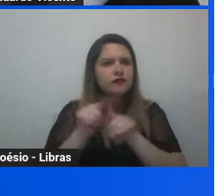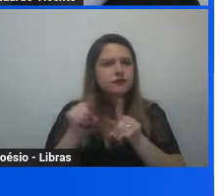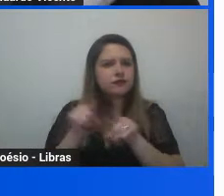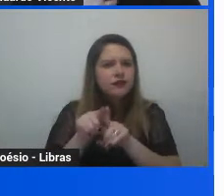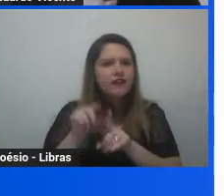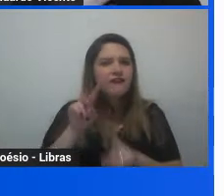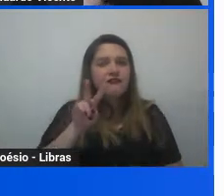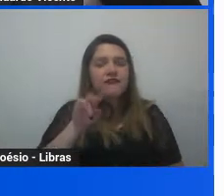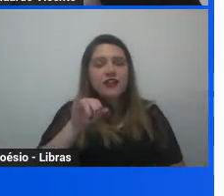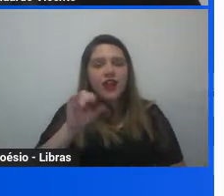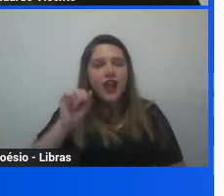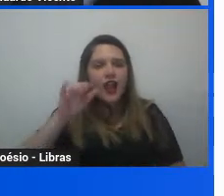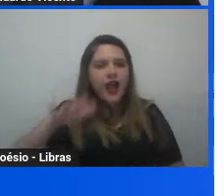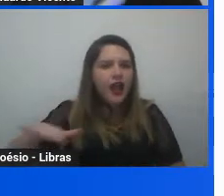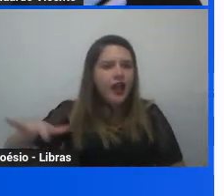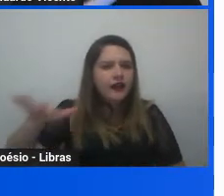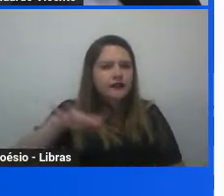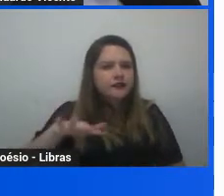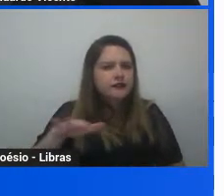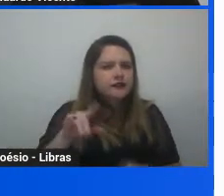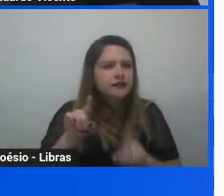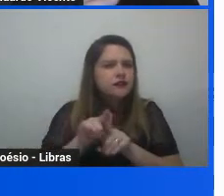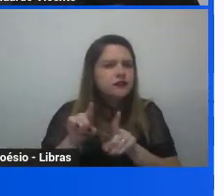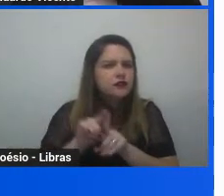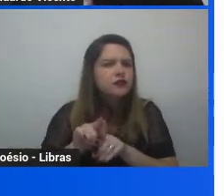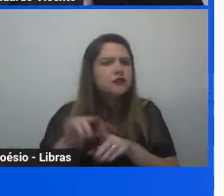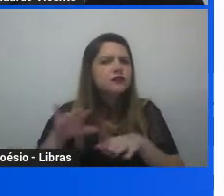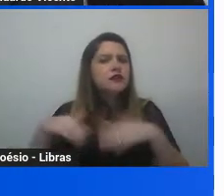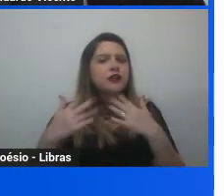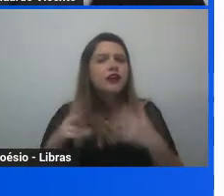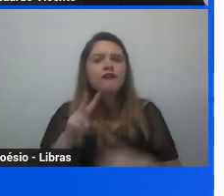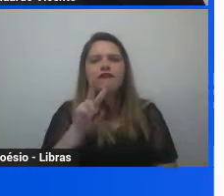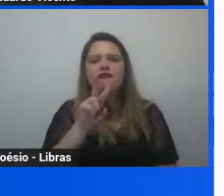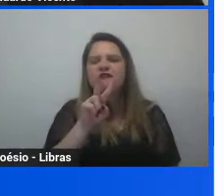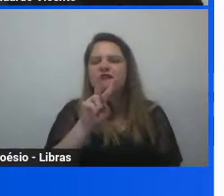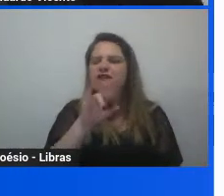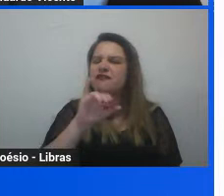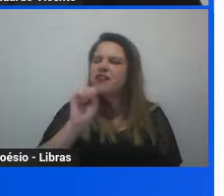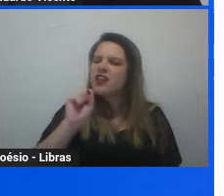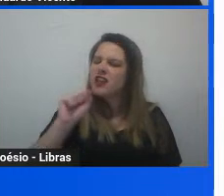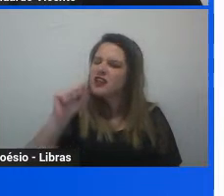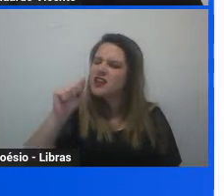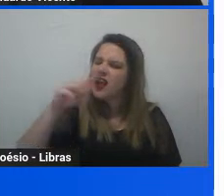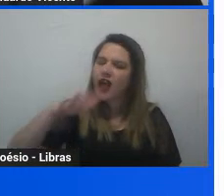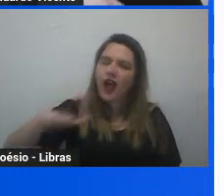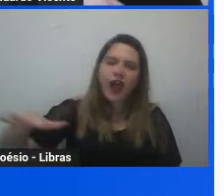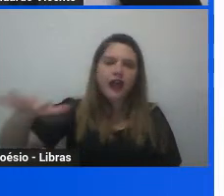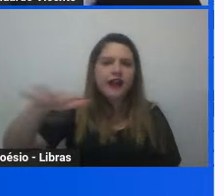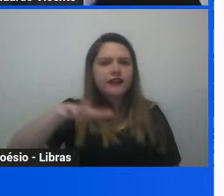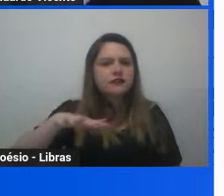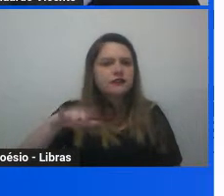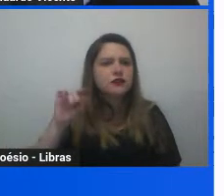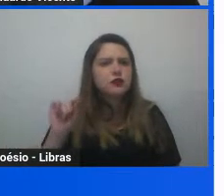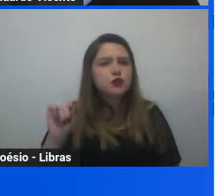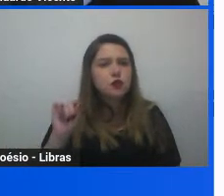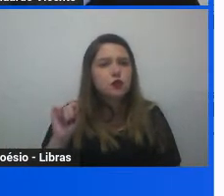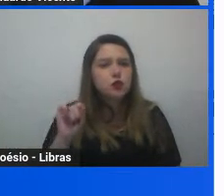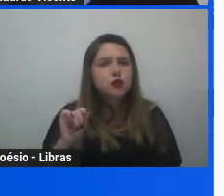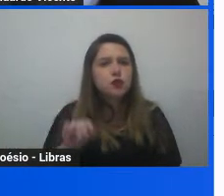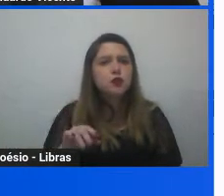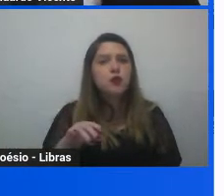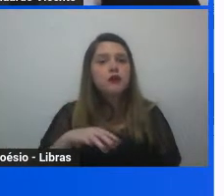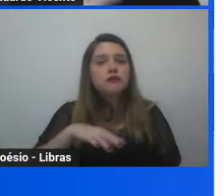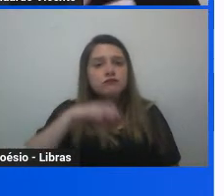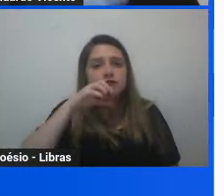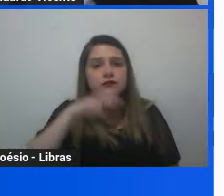aéreas. Ar. O nome já diz, vias aéreas. O ar entra pelo nariz e pela boca.